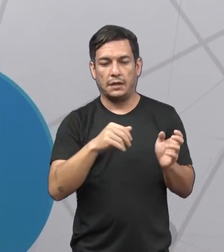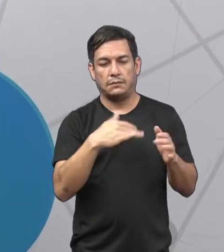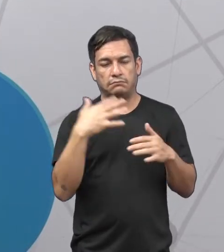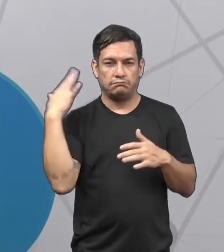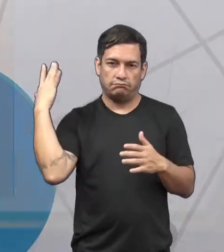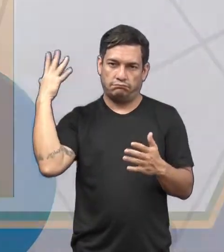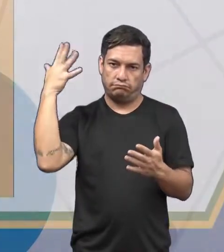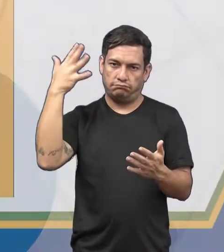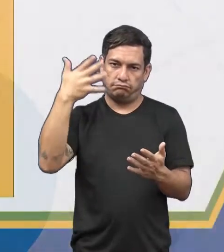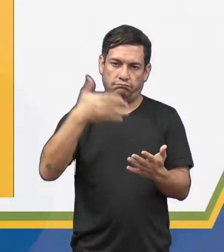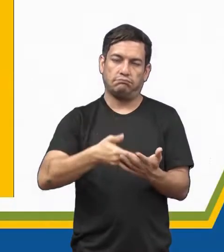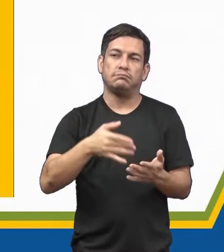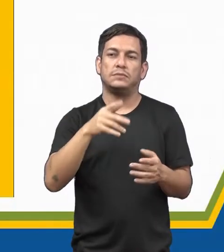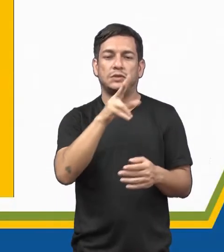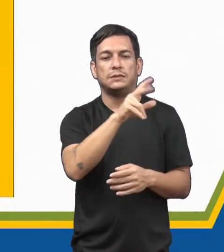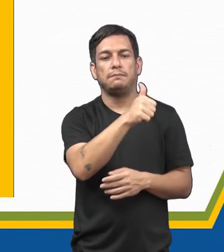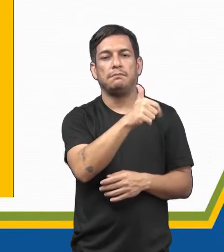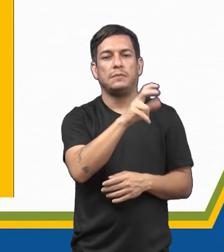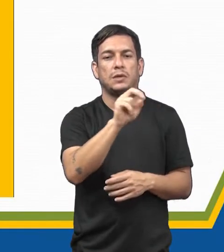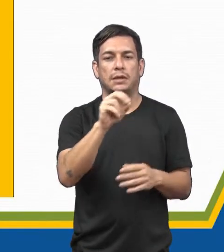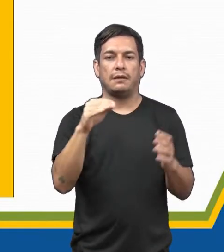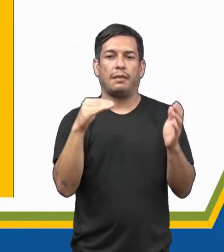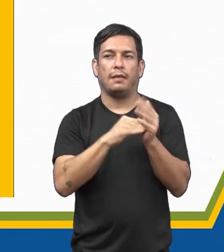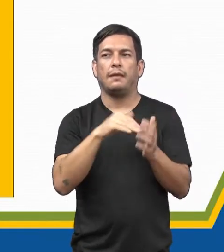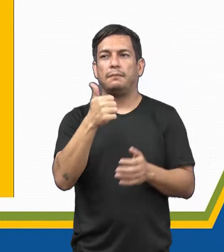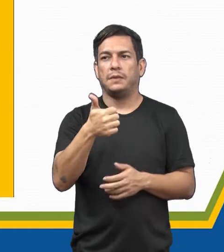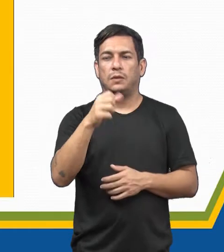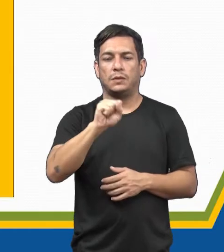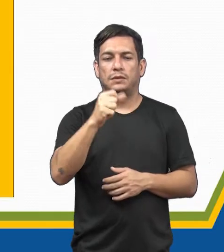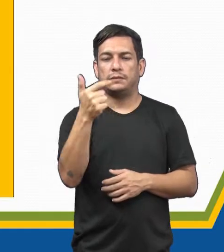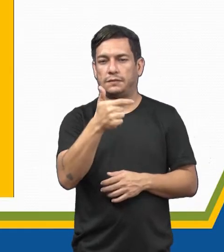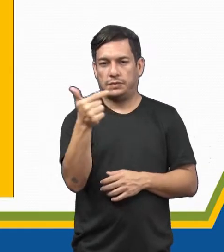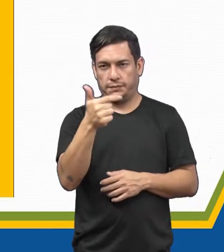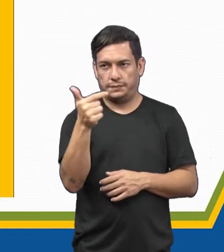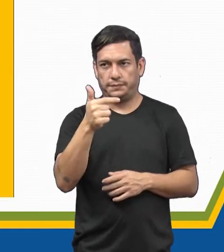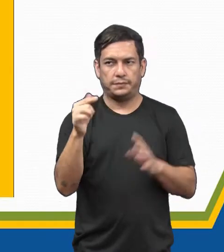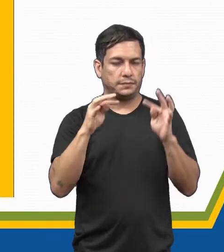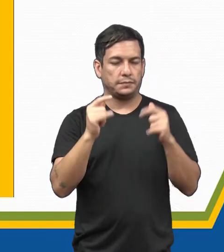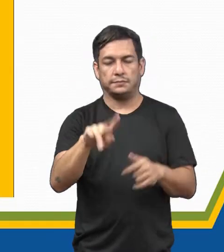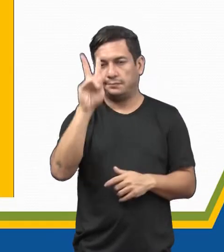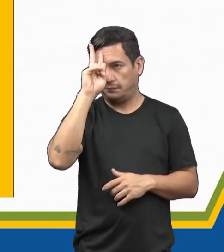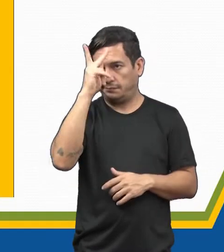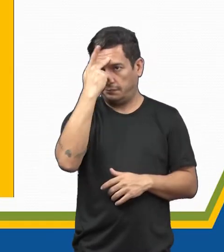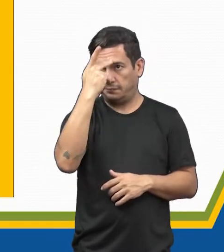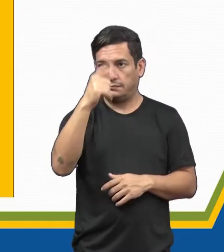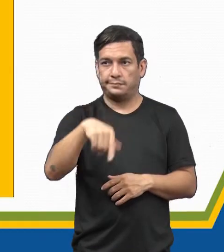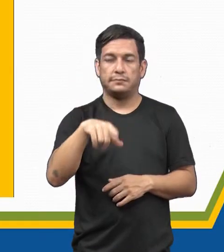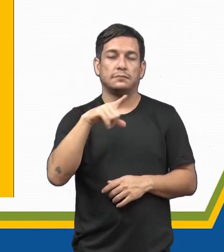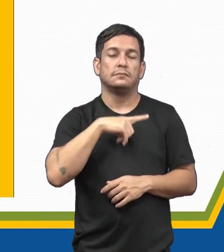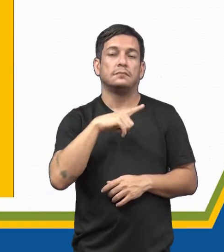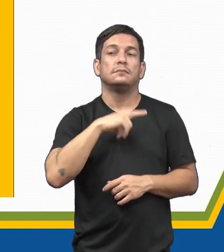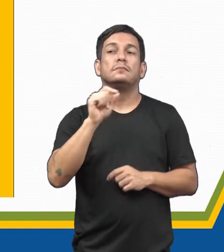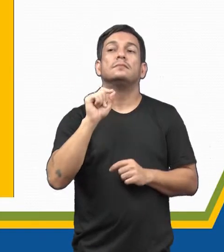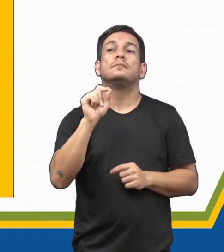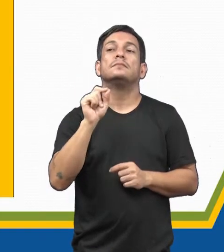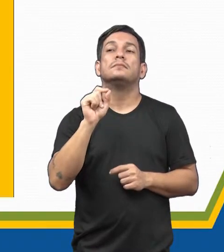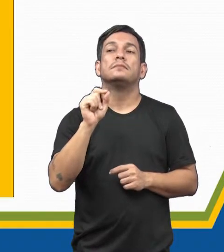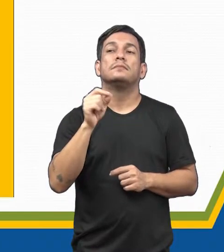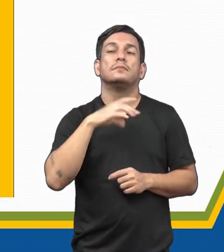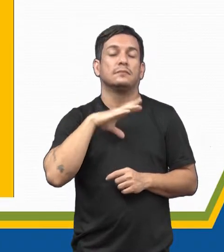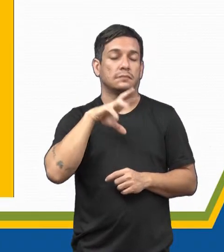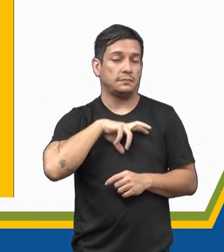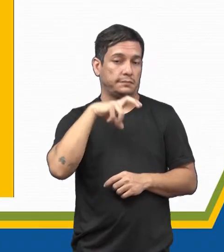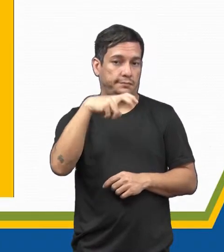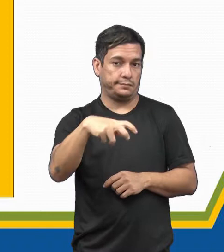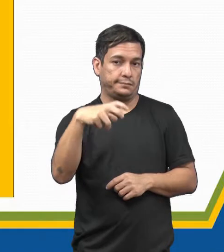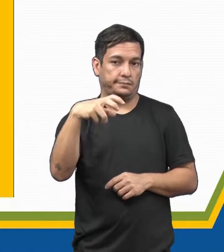cá, de 1500 até 1822, todas as decisões que eram tomadas por